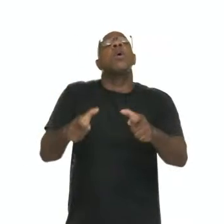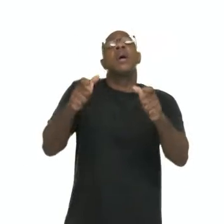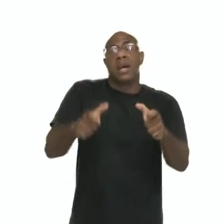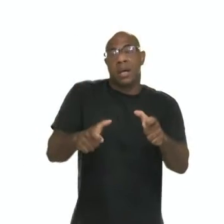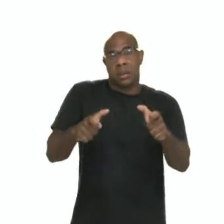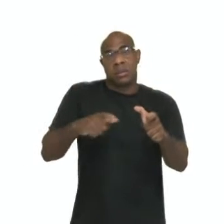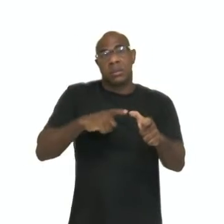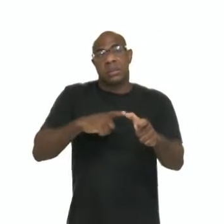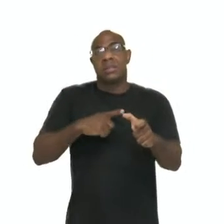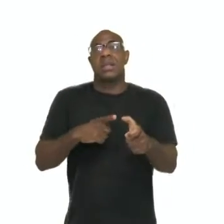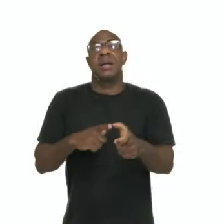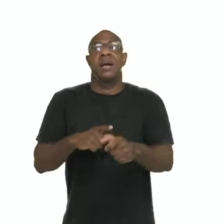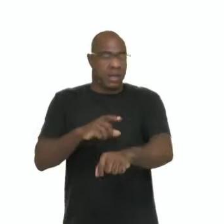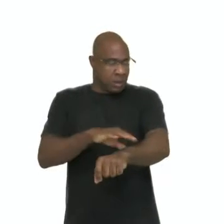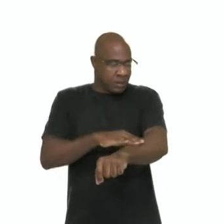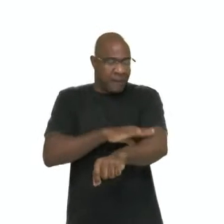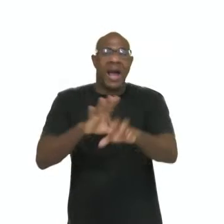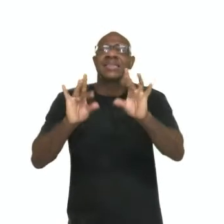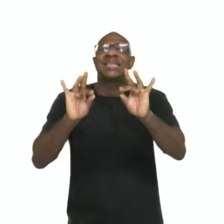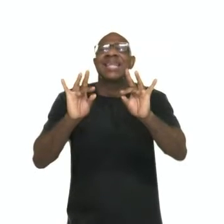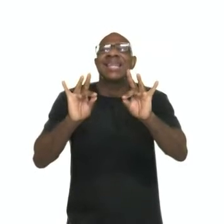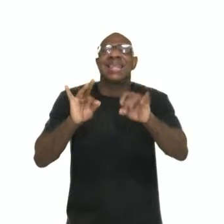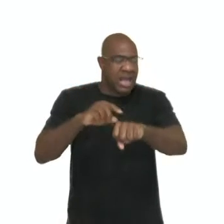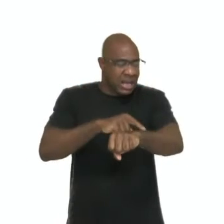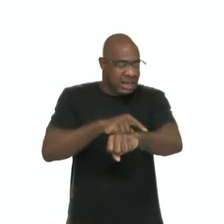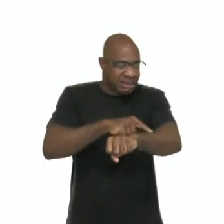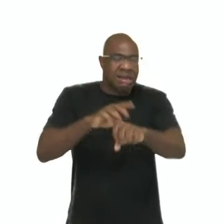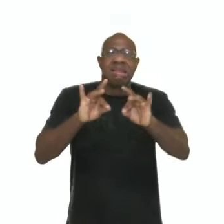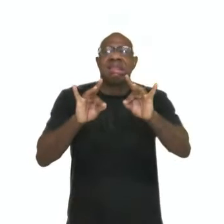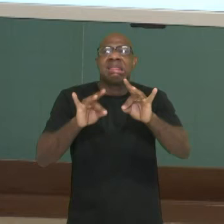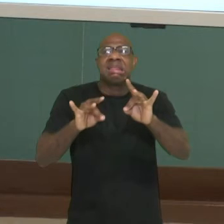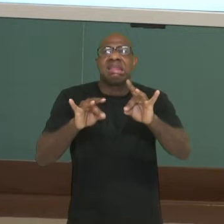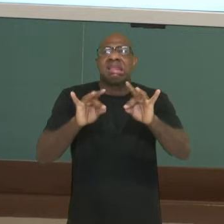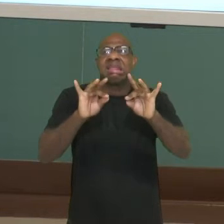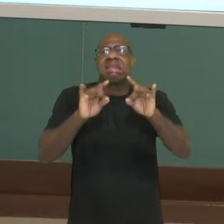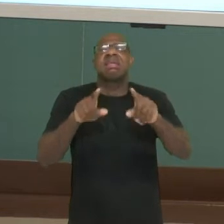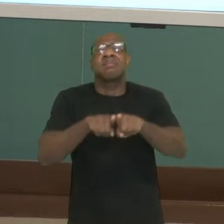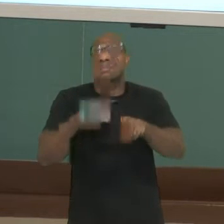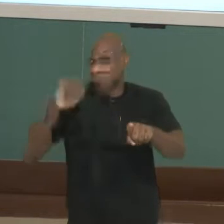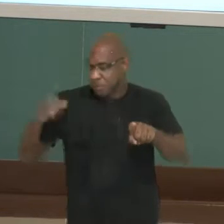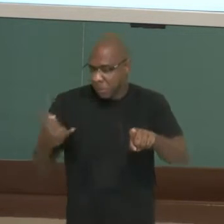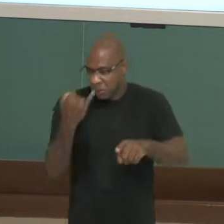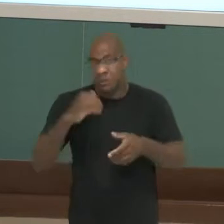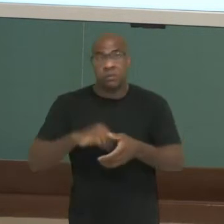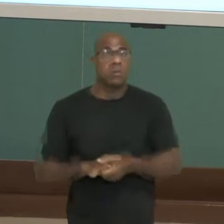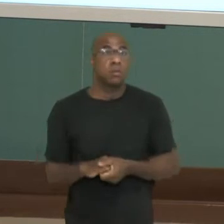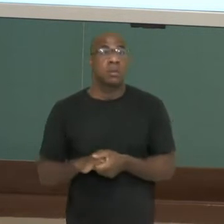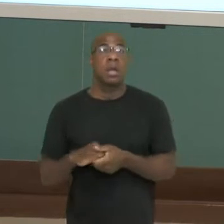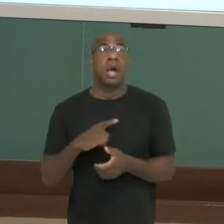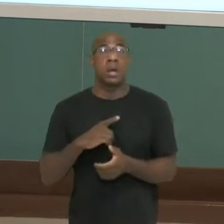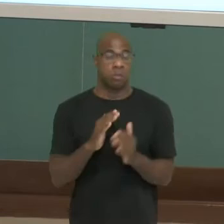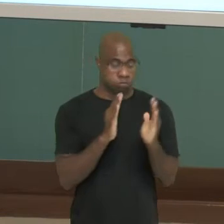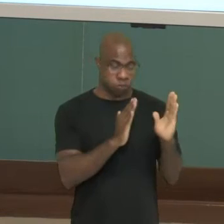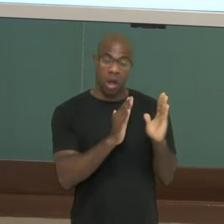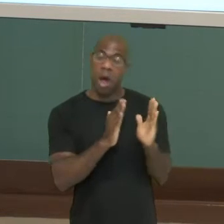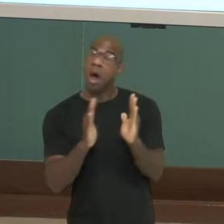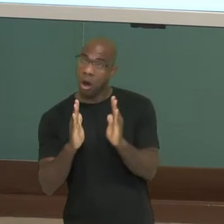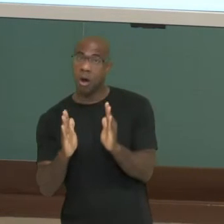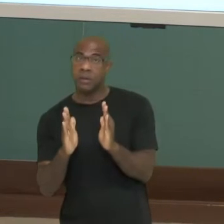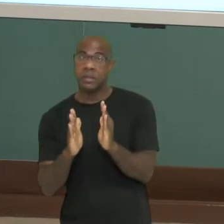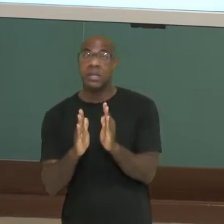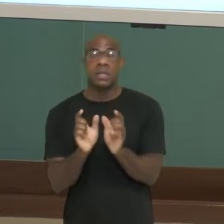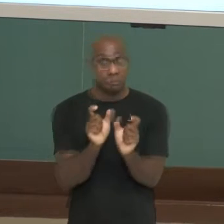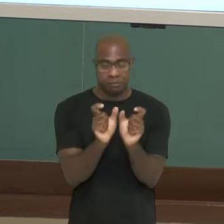da inflamação, foi de suma importância. De acordo com a ordem em que esses